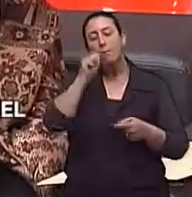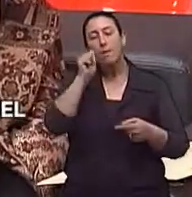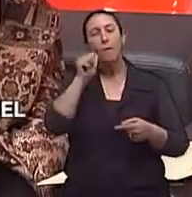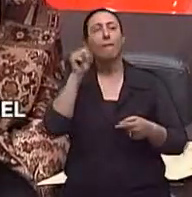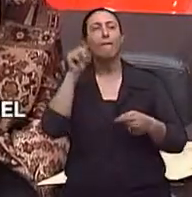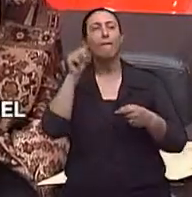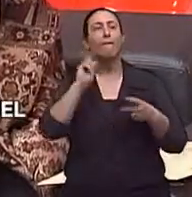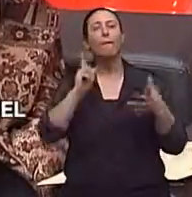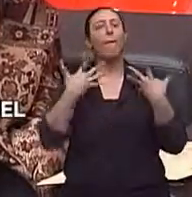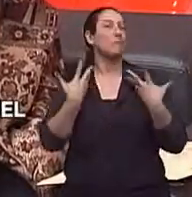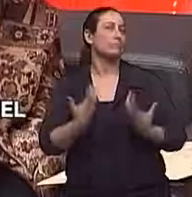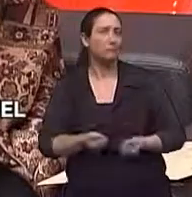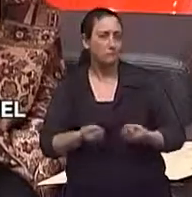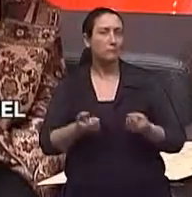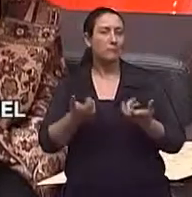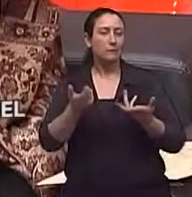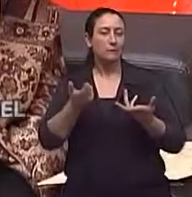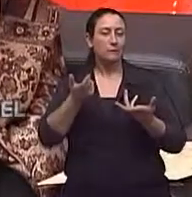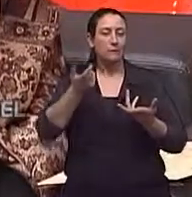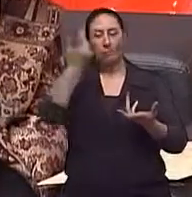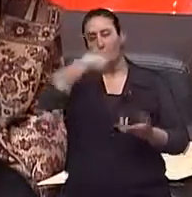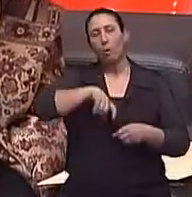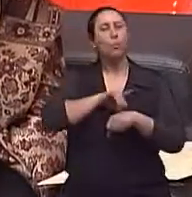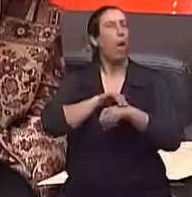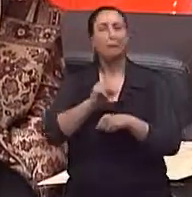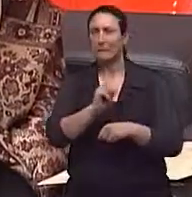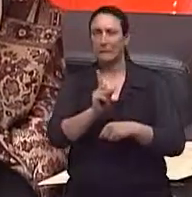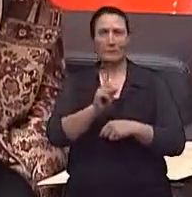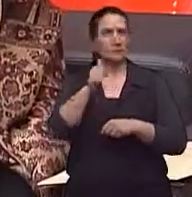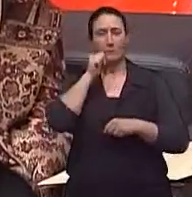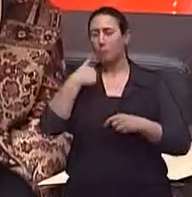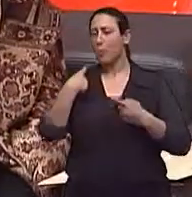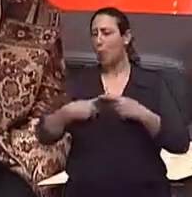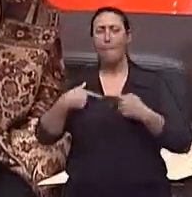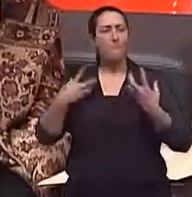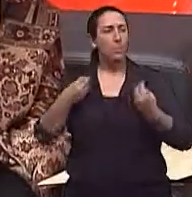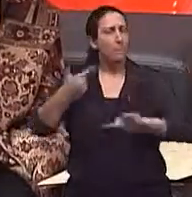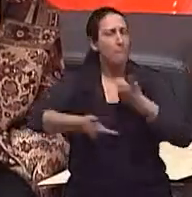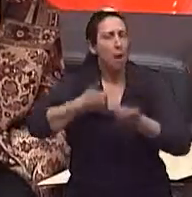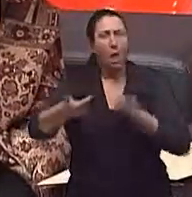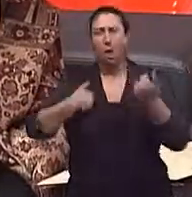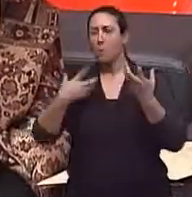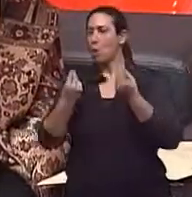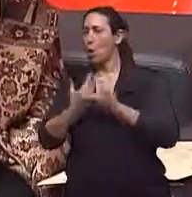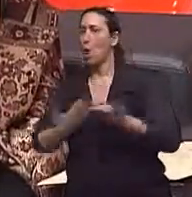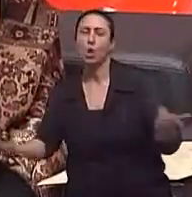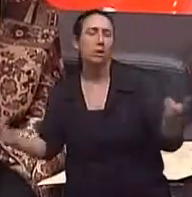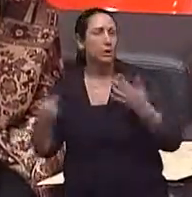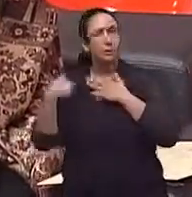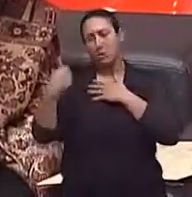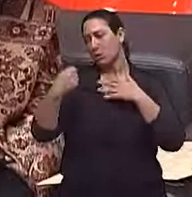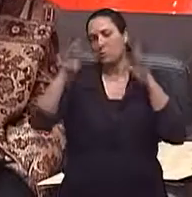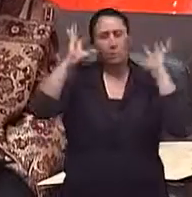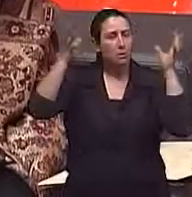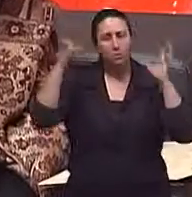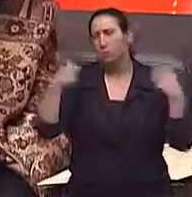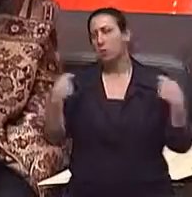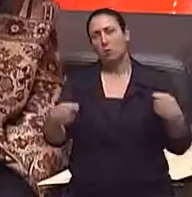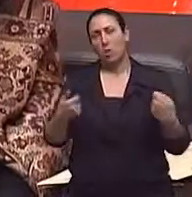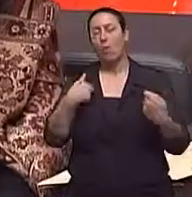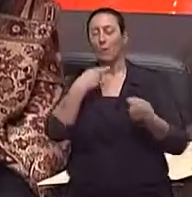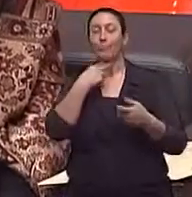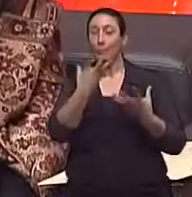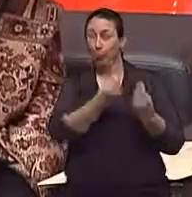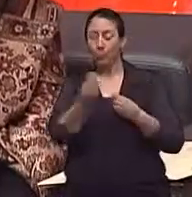se permitem ficar na doença porque tem que dar conta de uma carga tão grande de novidades na com relação à questão do trabalho